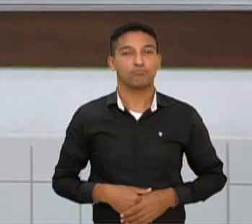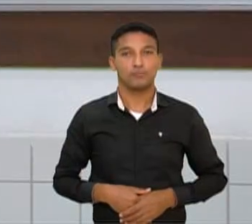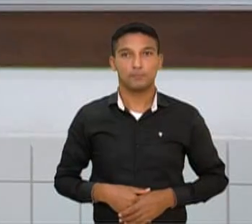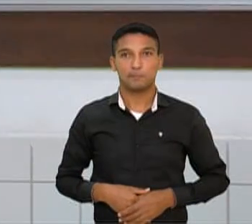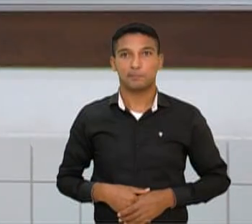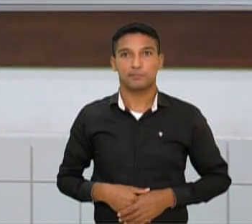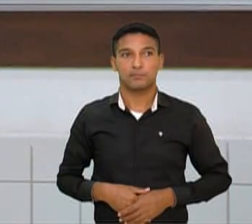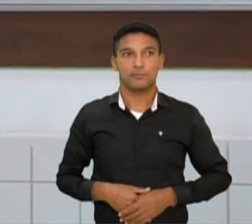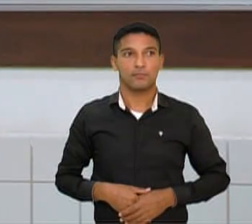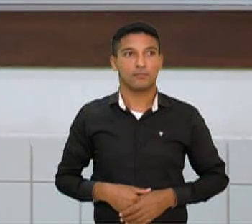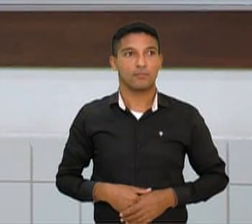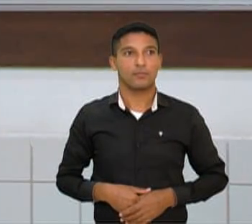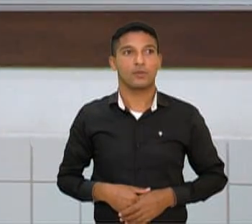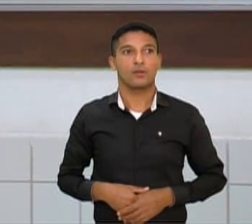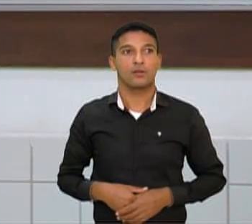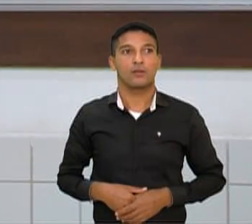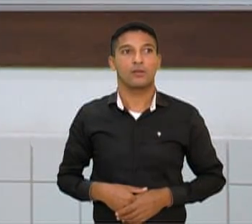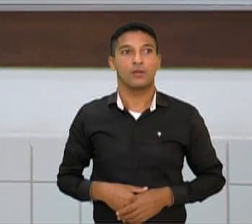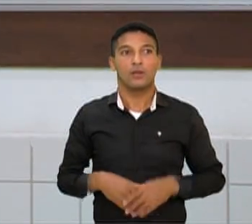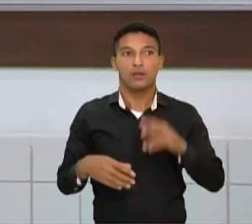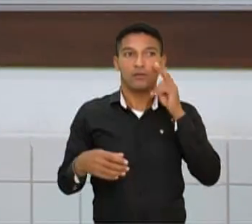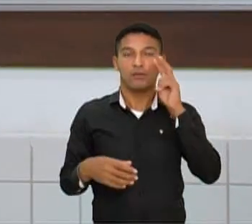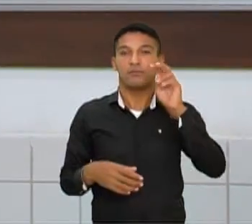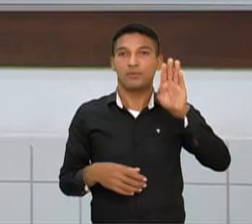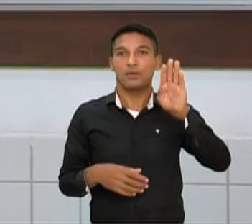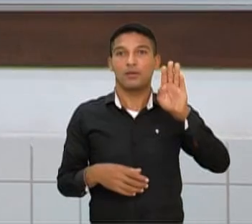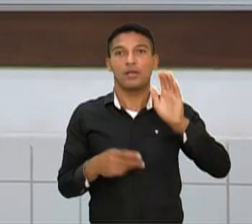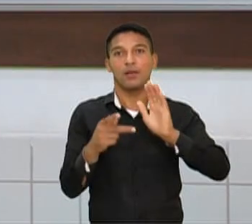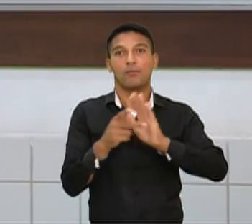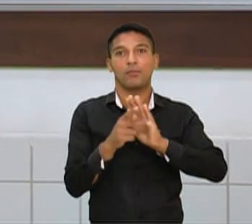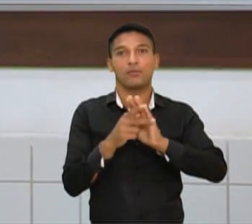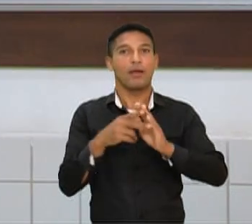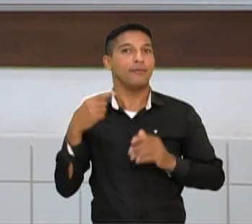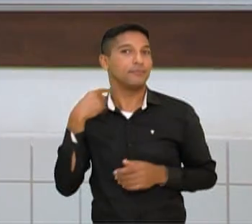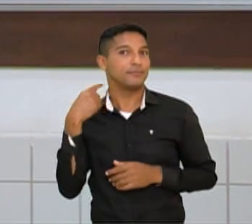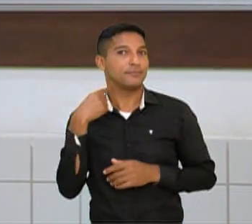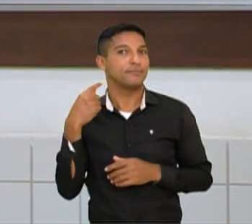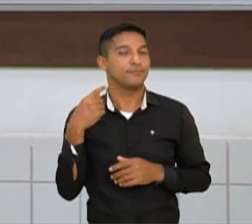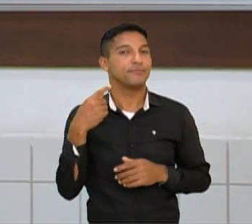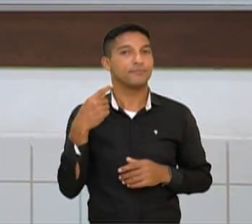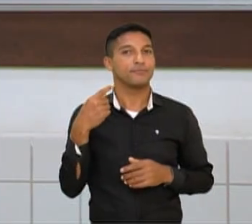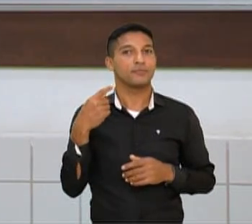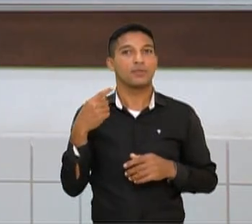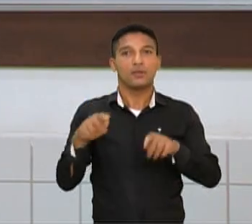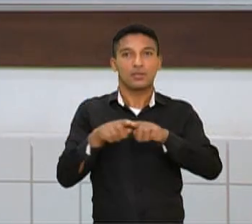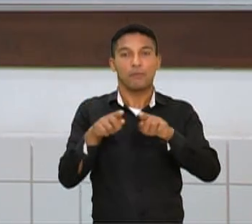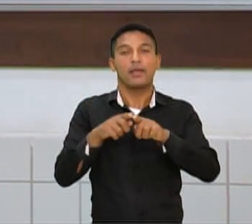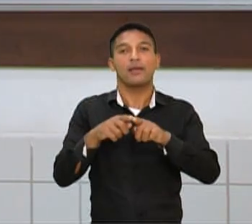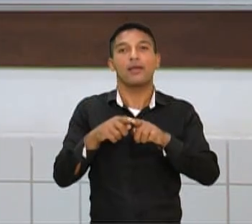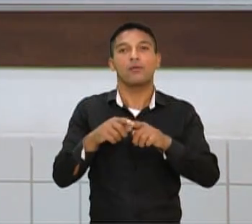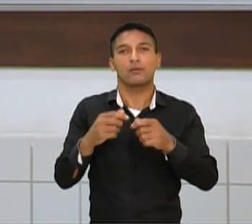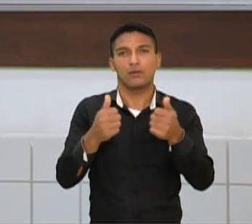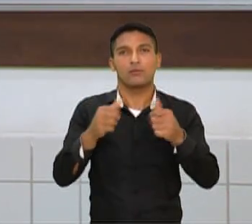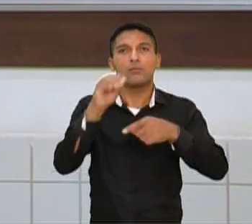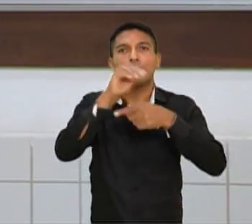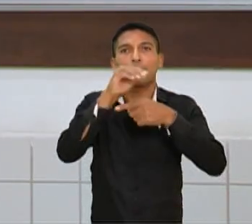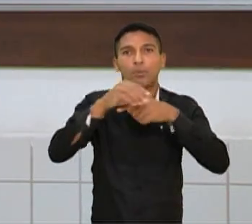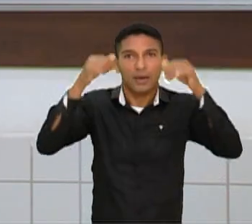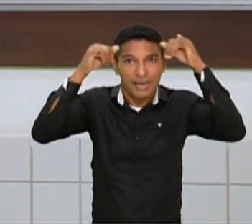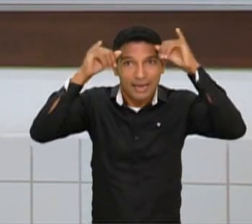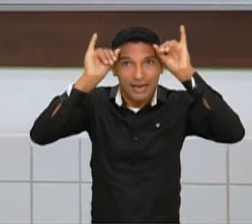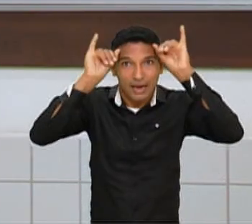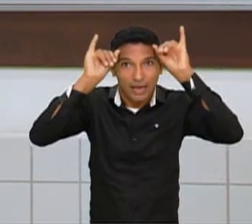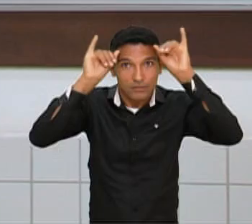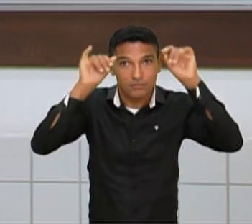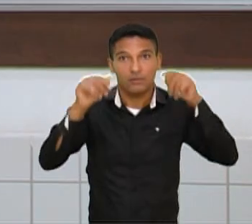como o próprio nome já denota. A criação extensiva do gado é correta, mas a região do ouro